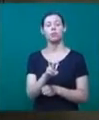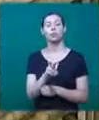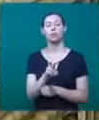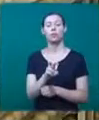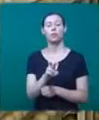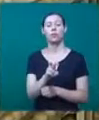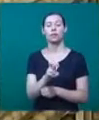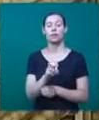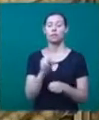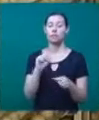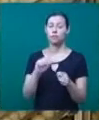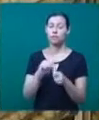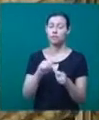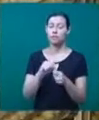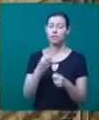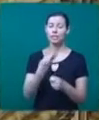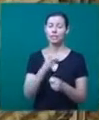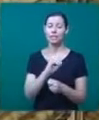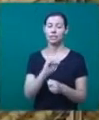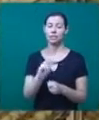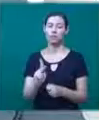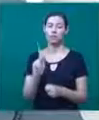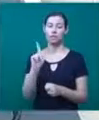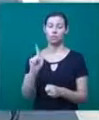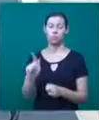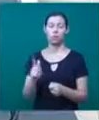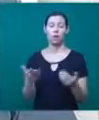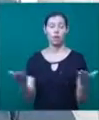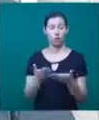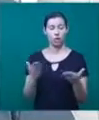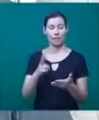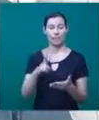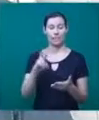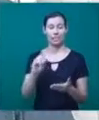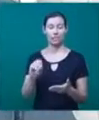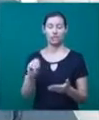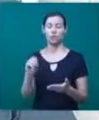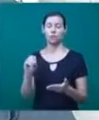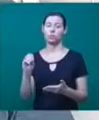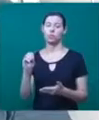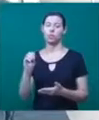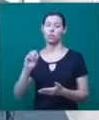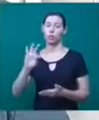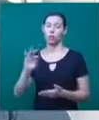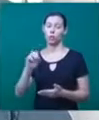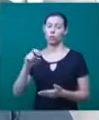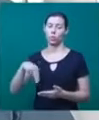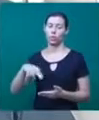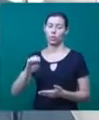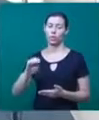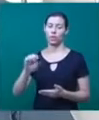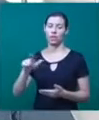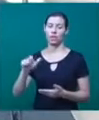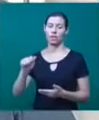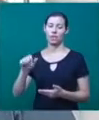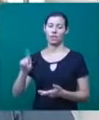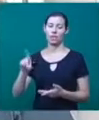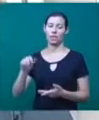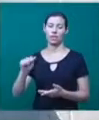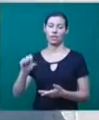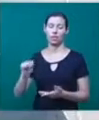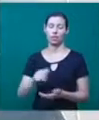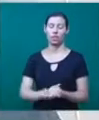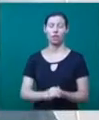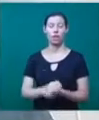mês. Agora são 50 toneladas. Segundo Rogério, que administra a indústria, o faturamento subiu 1000% nesse